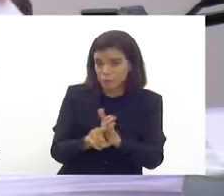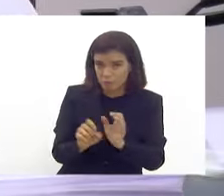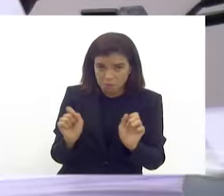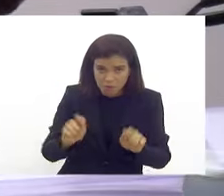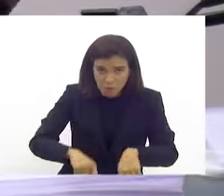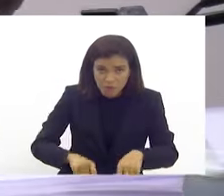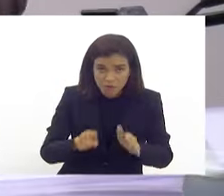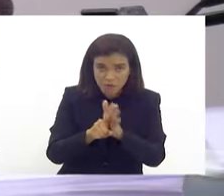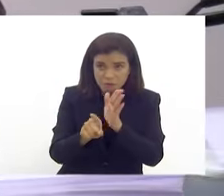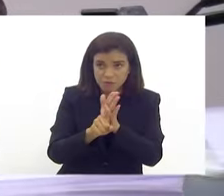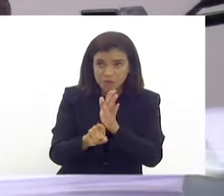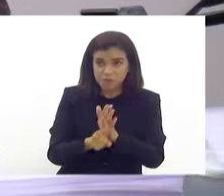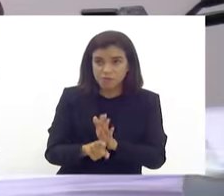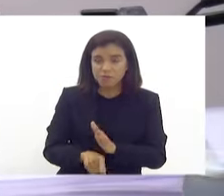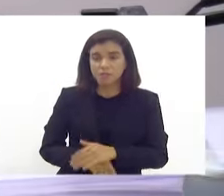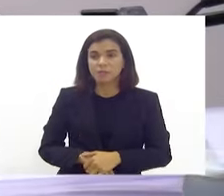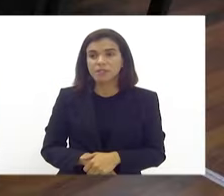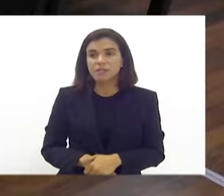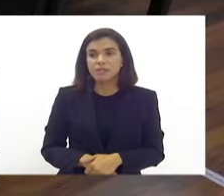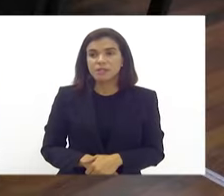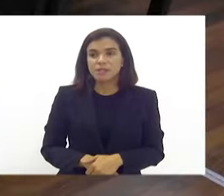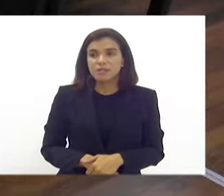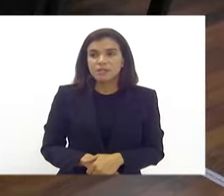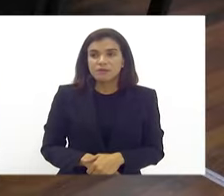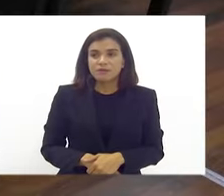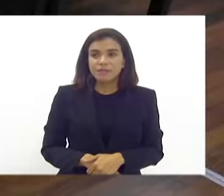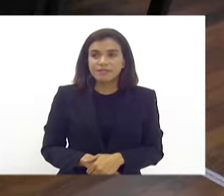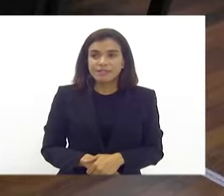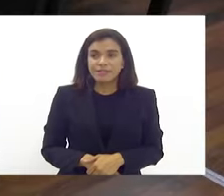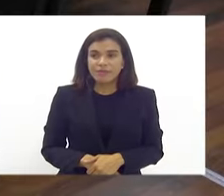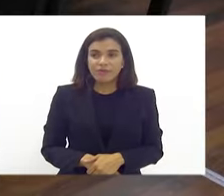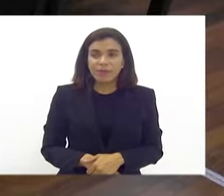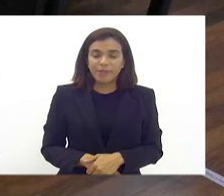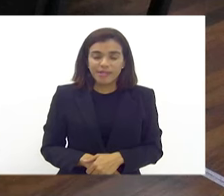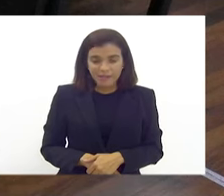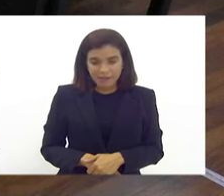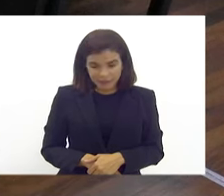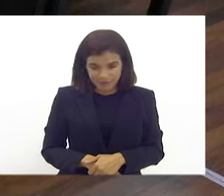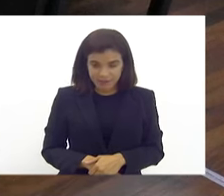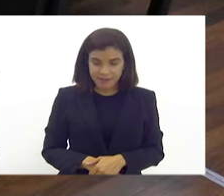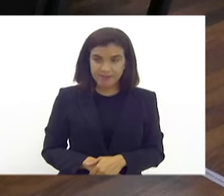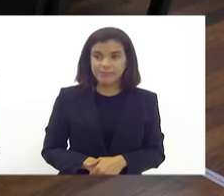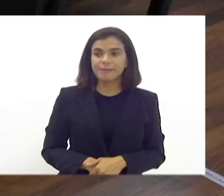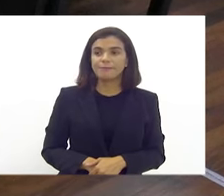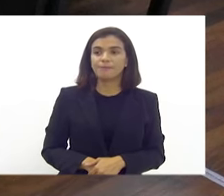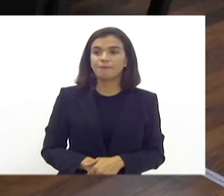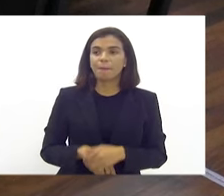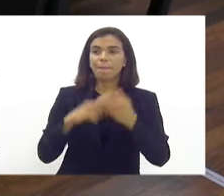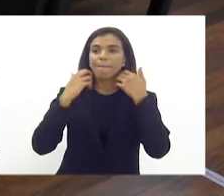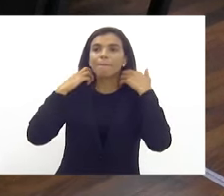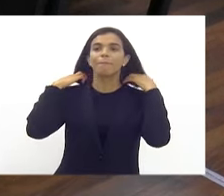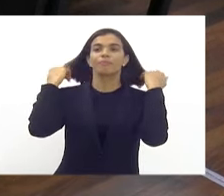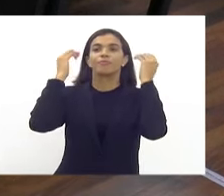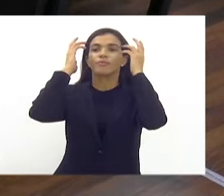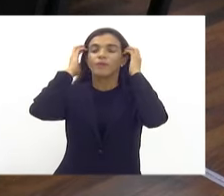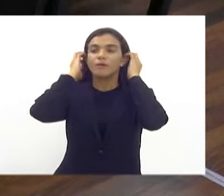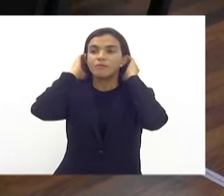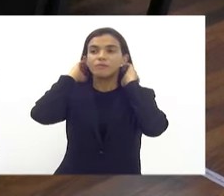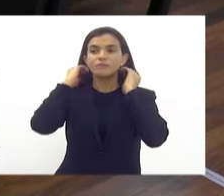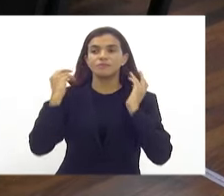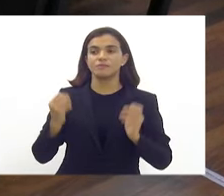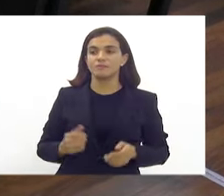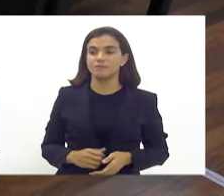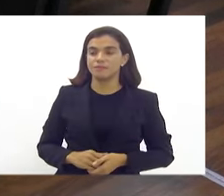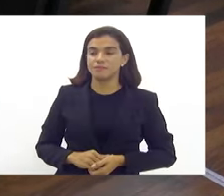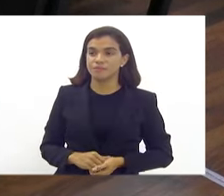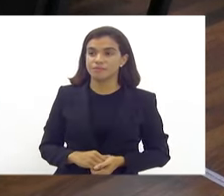fazer pergunta eu até acho melhor deputada Lucinha porque assim ele seja mais direto para cada Deputado não é eu tive que fazer